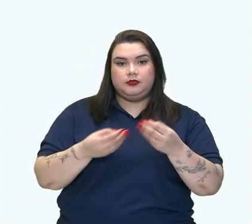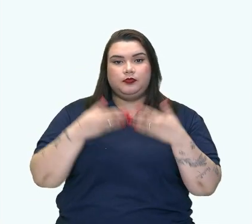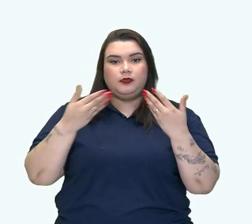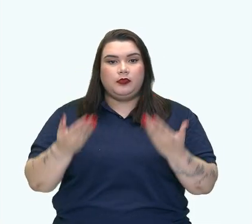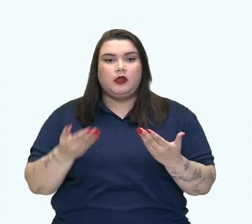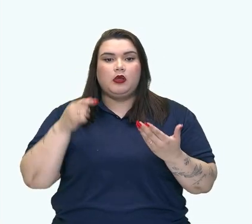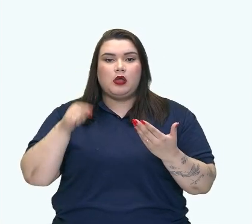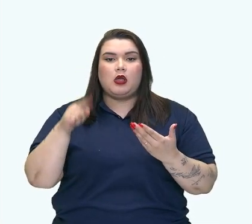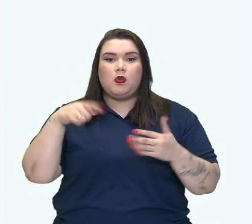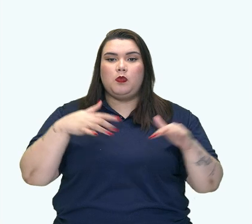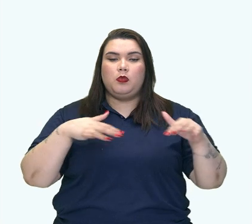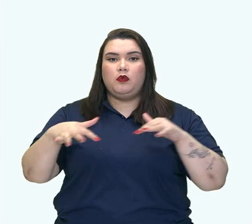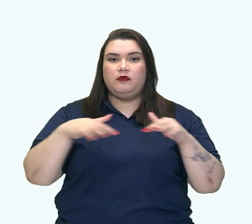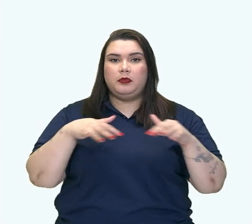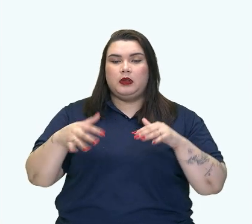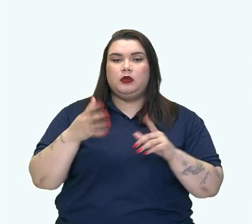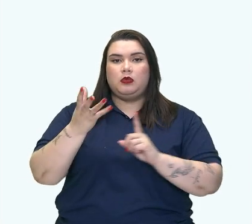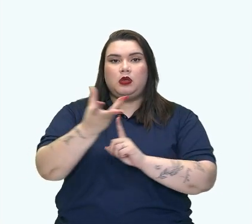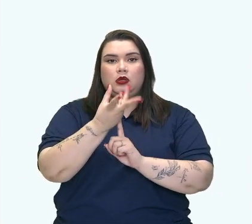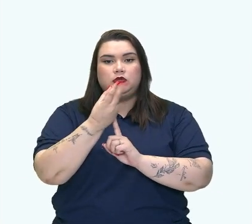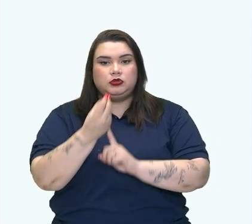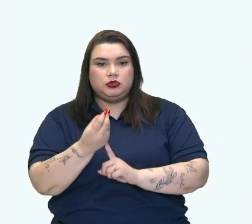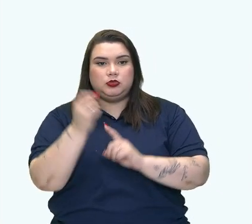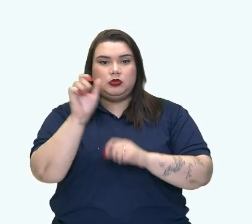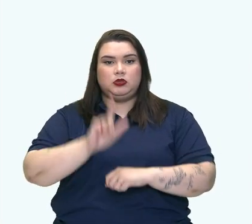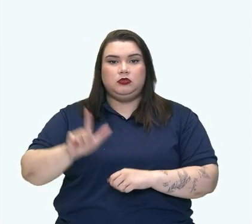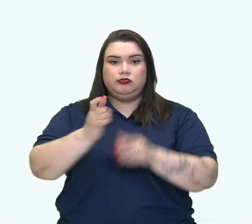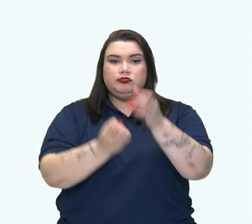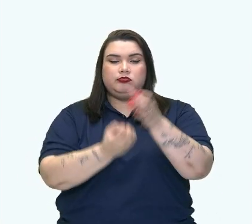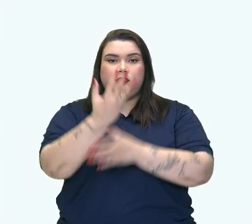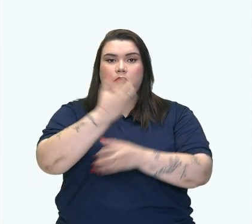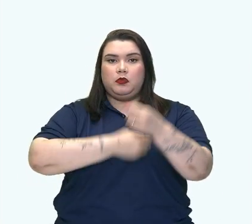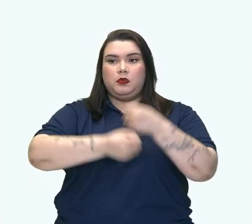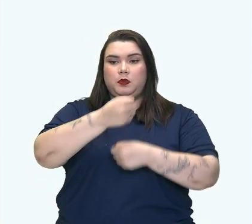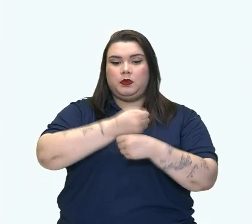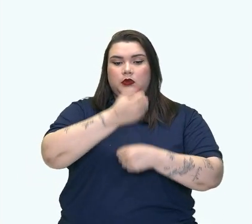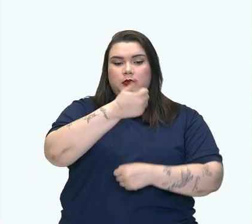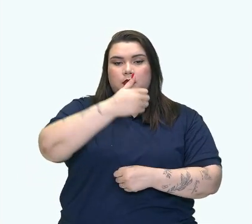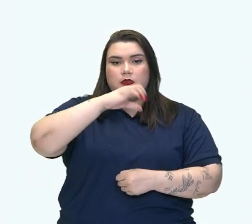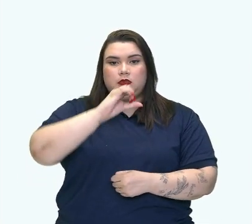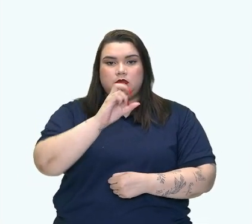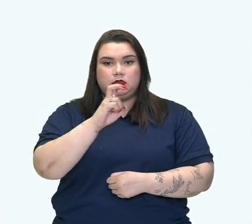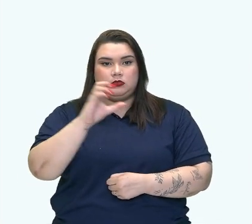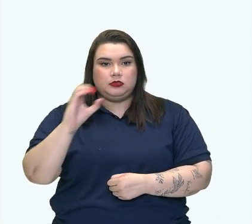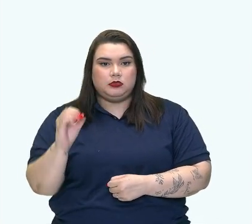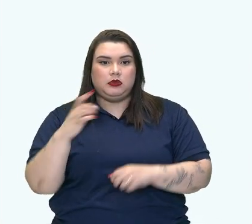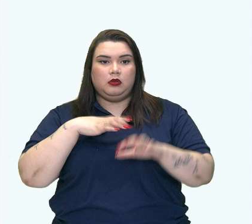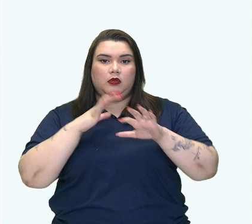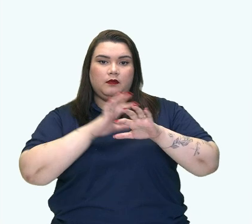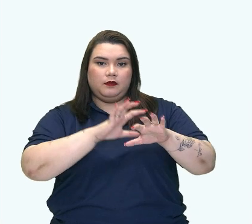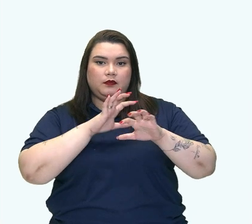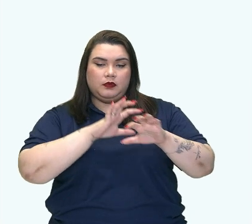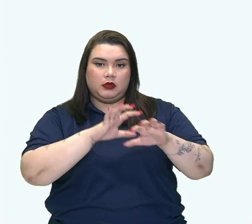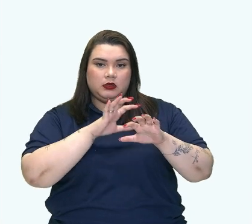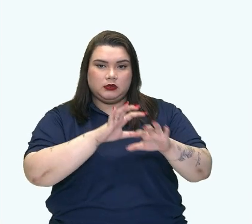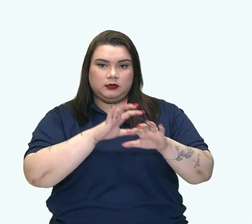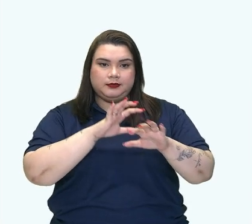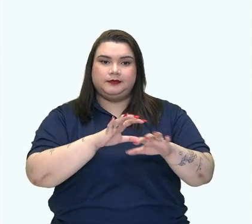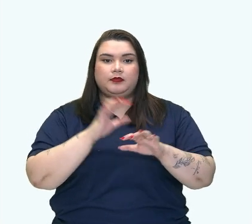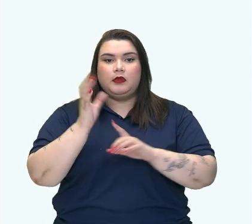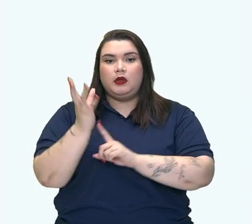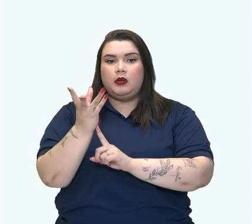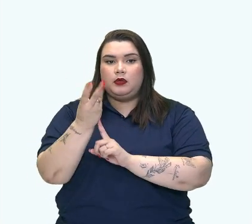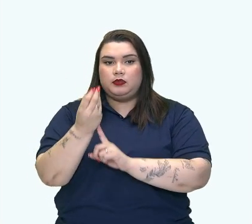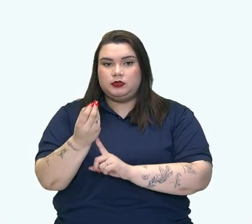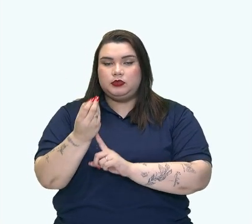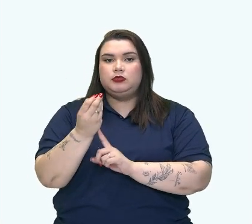concretismo é um movimento artístico literário que surgiu na década de 50, vai ter publicações principalmente 50, mas já há na Europa